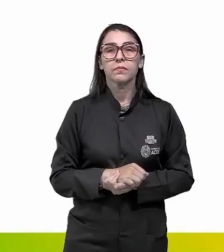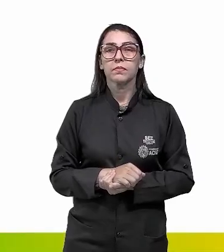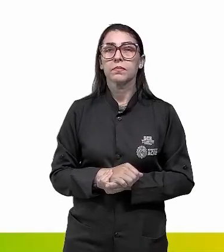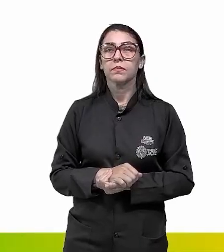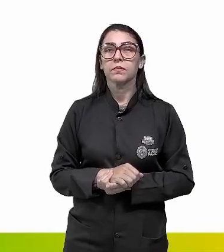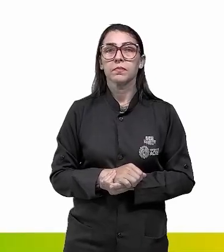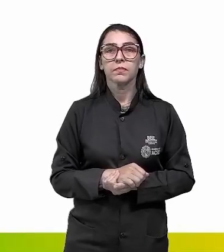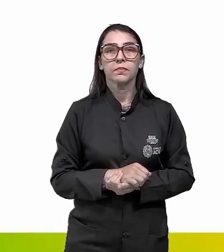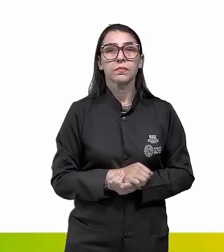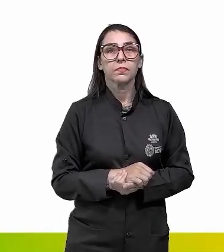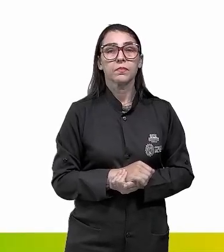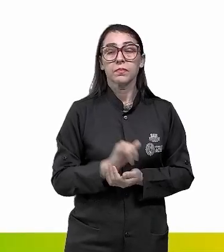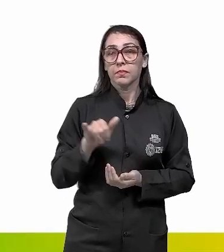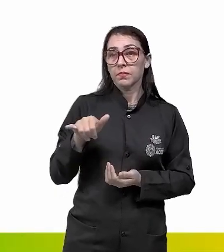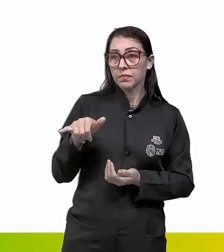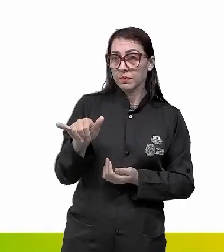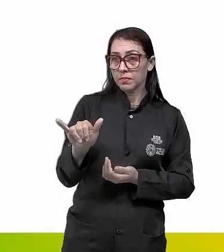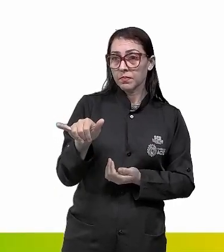o y vai ser